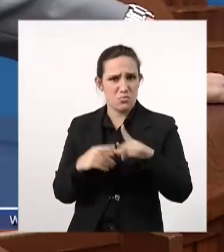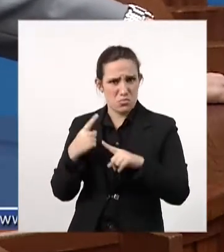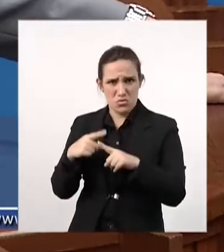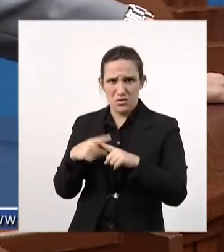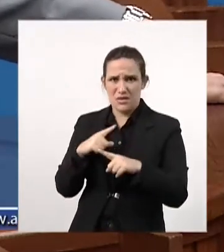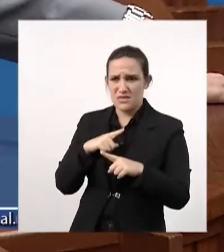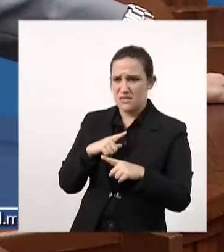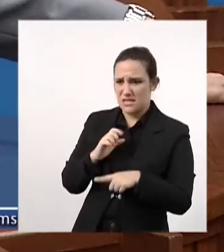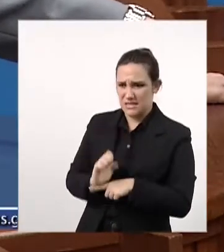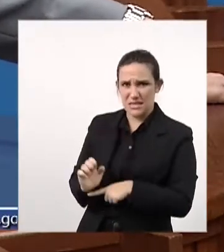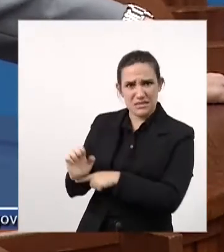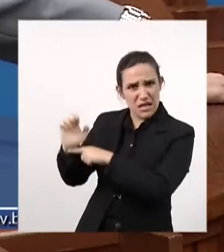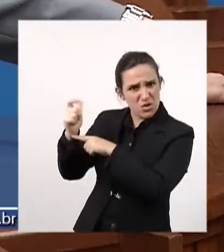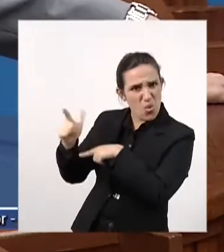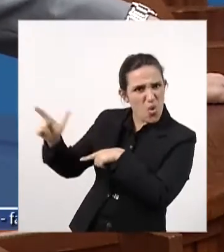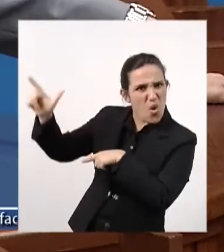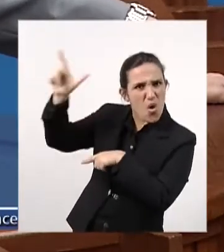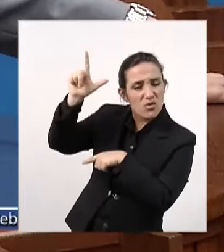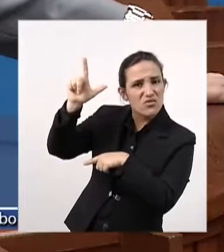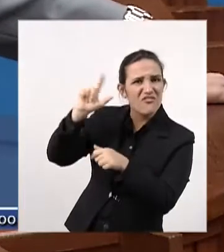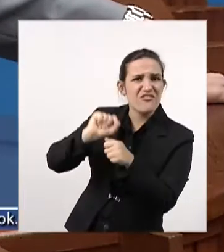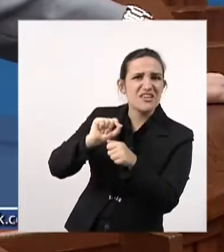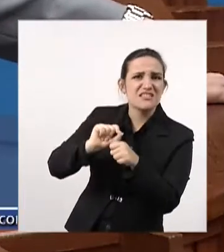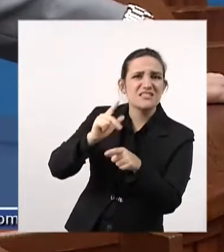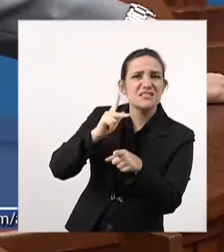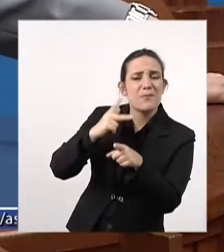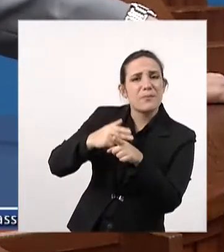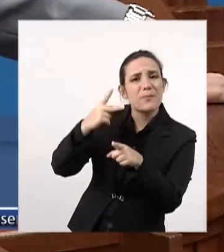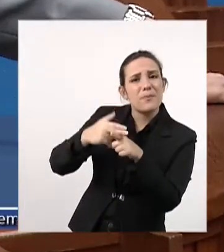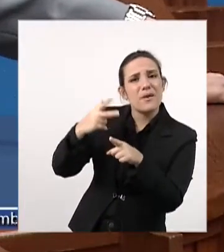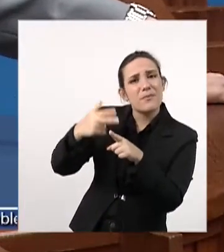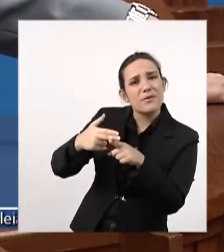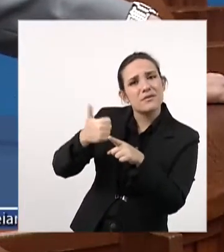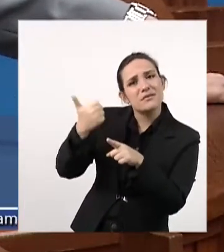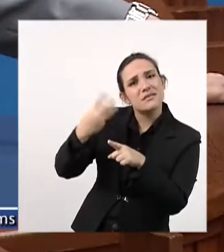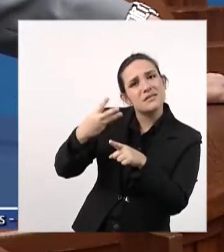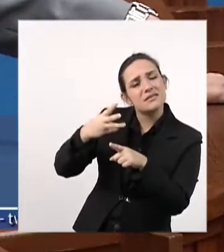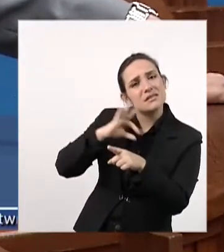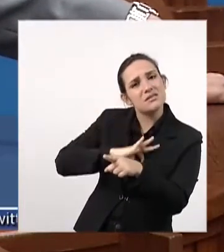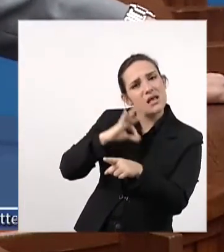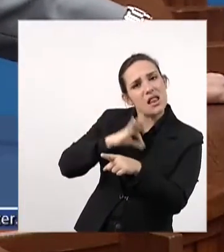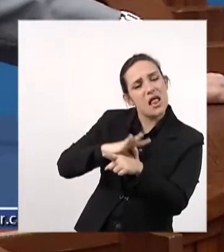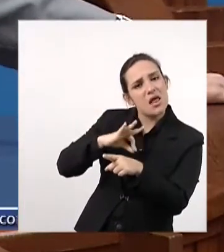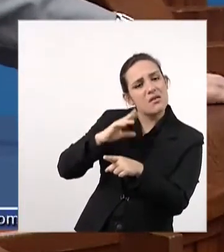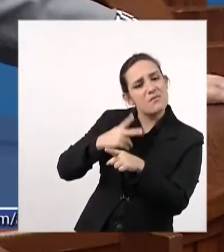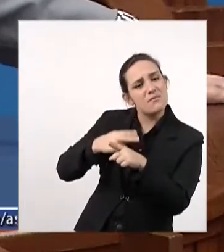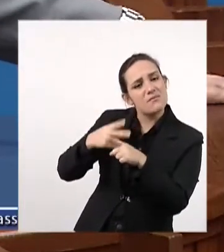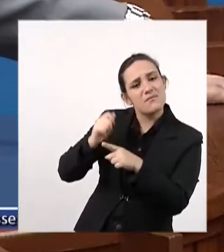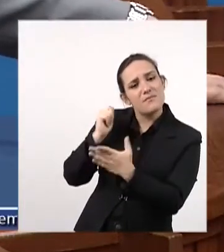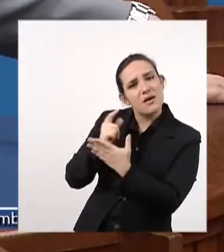vários estados da federação, parcelando o 13º ainda do ano 2018,